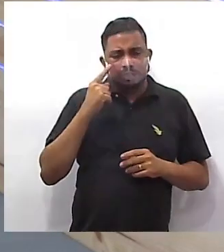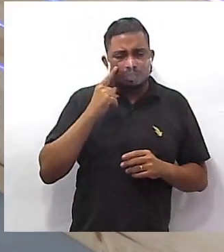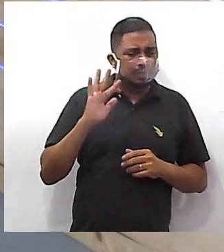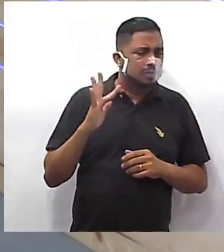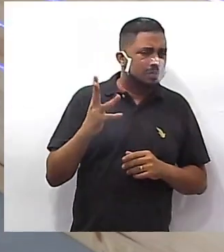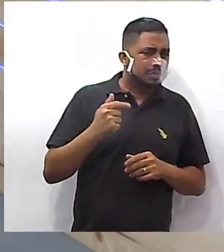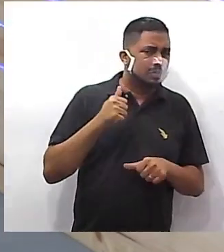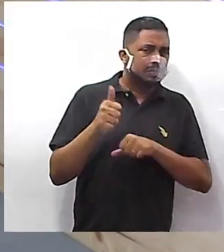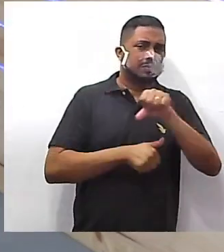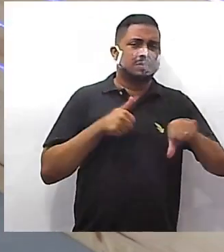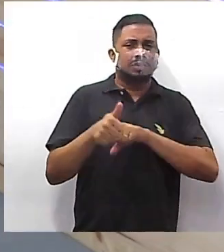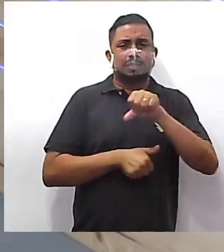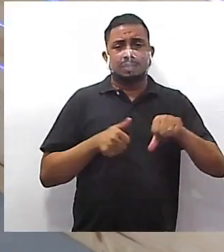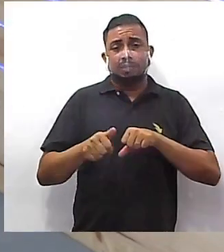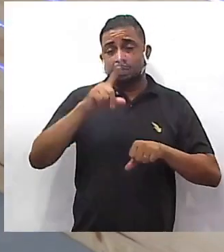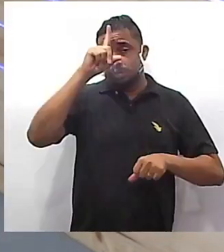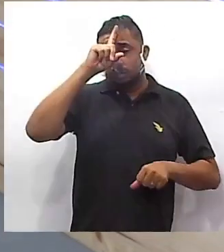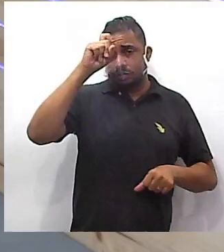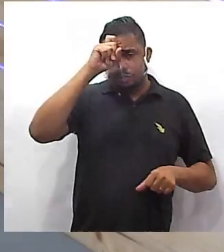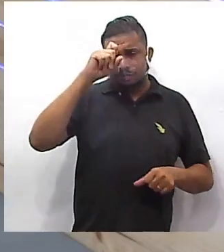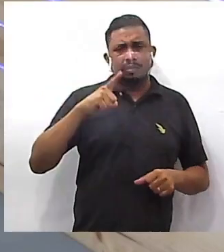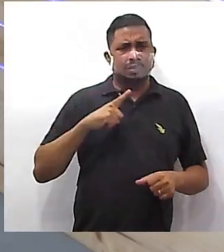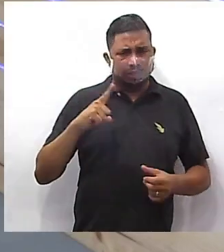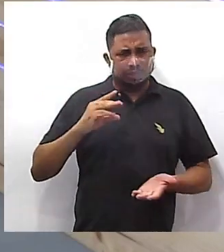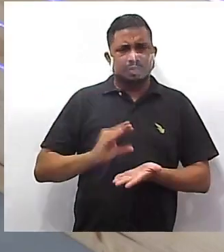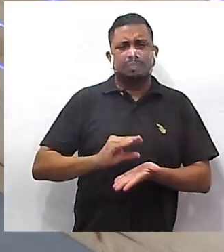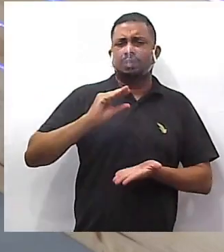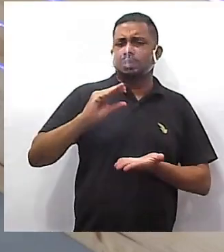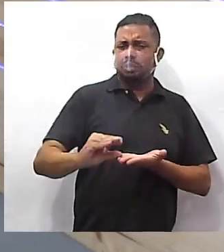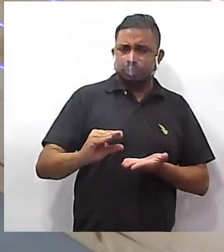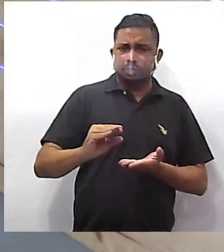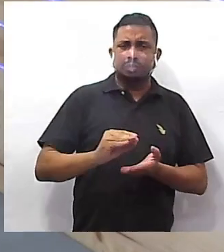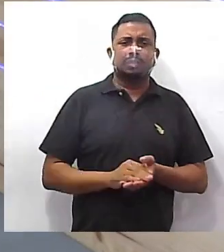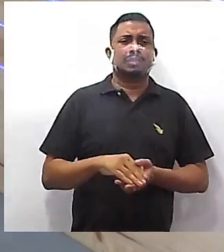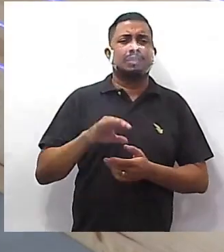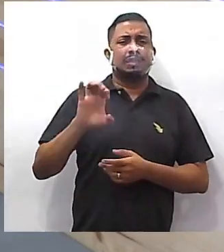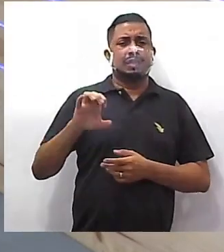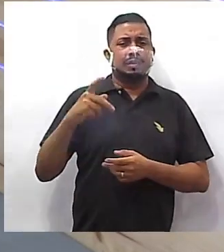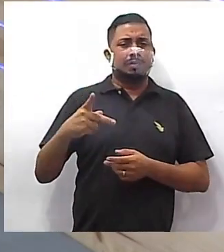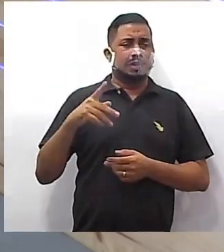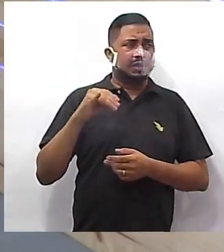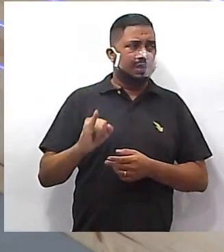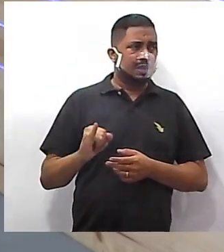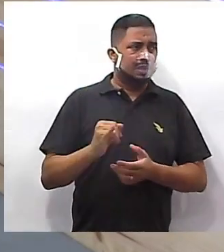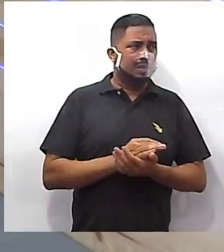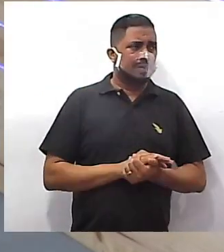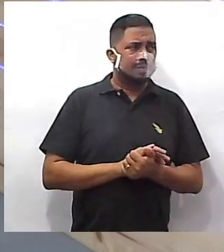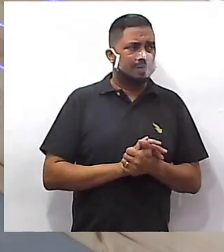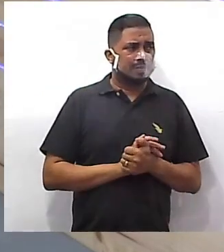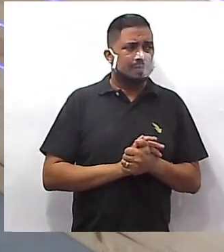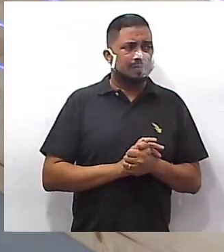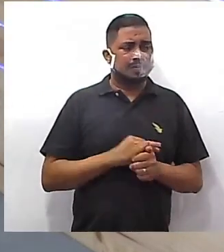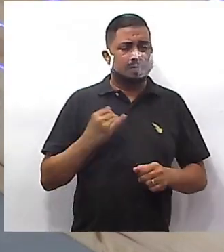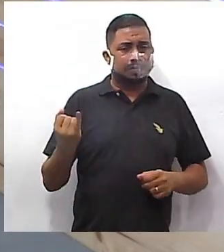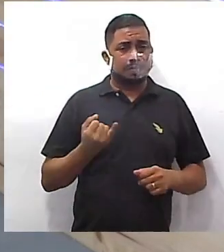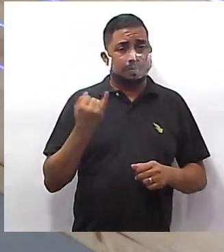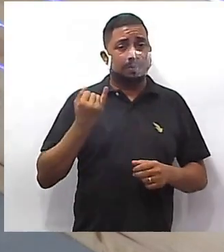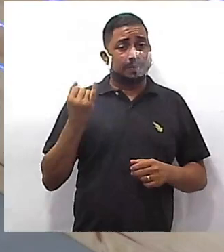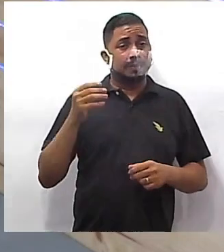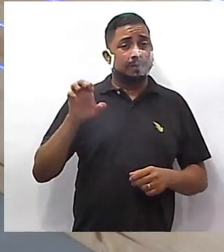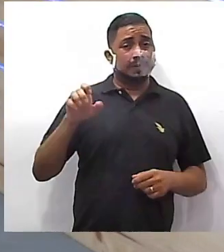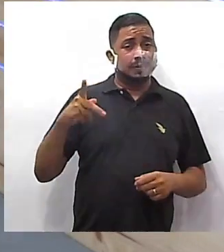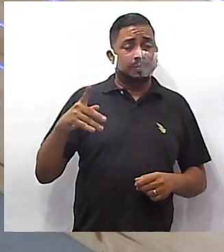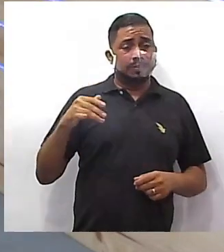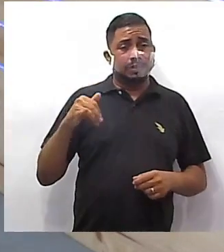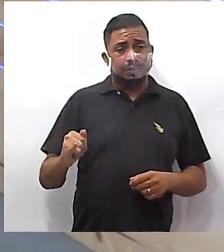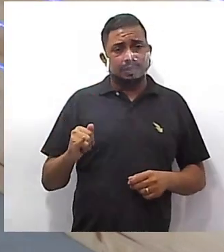mudanças. Muitos hospitais estão investindo muito, não é, Heraldo, em EPIs. Exato. Estão, é importante. EPIs,